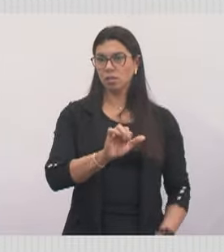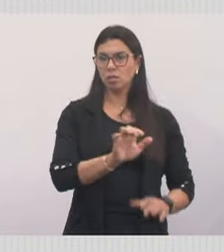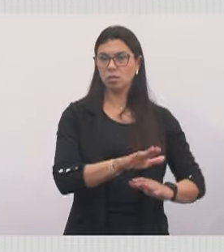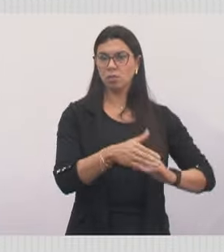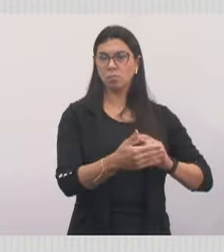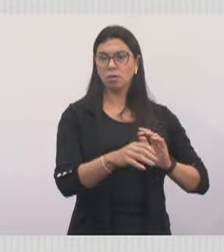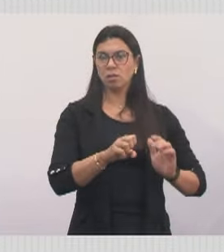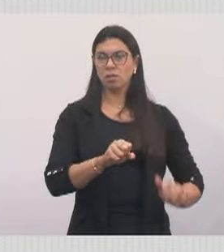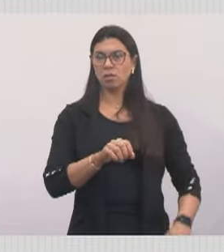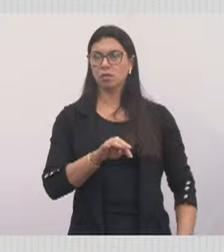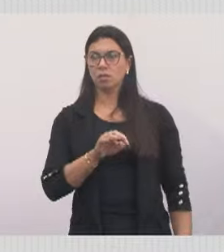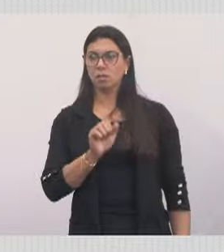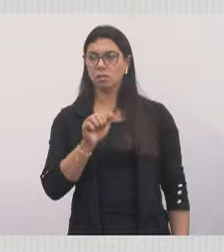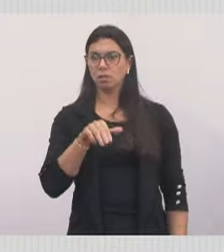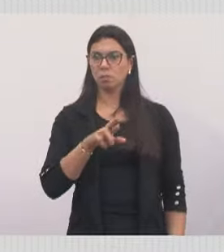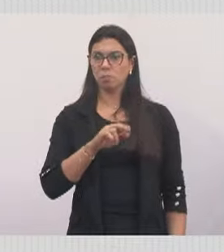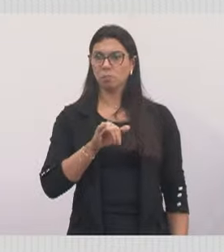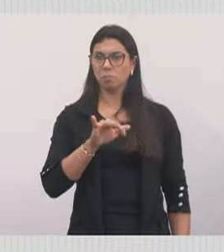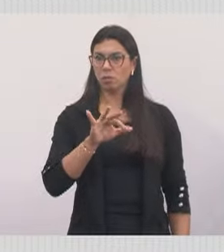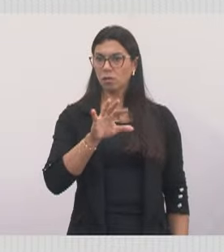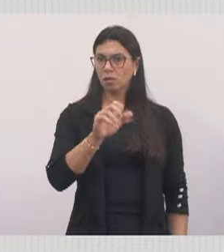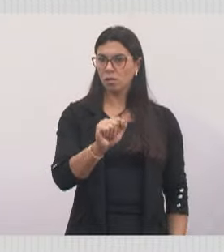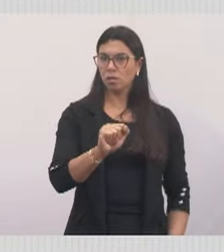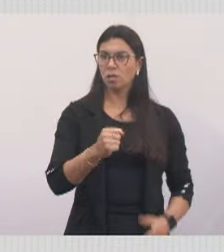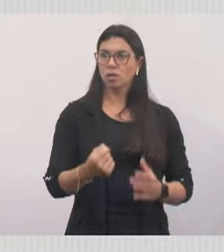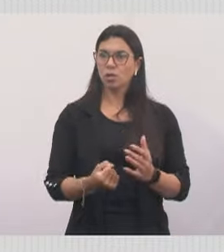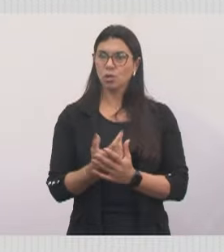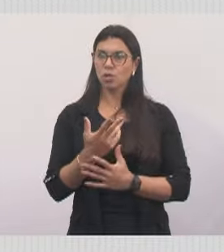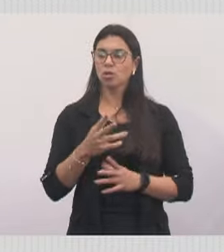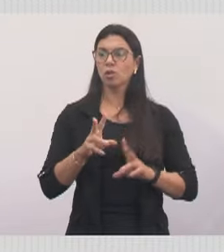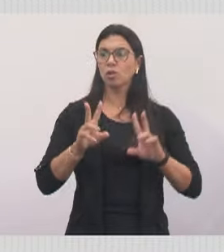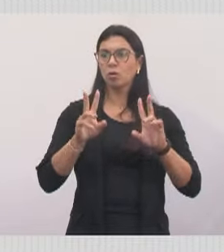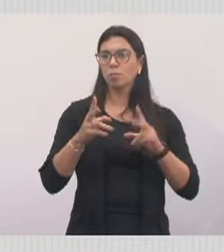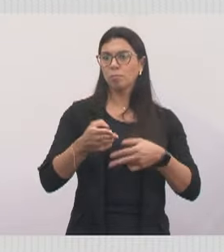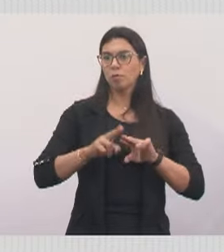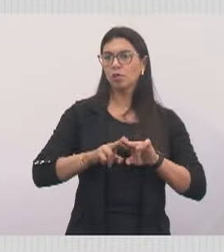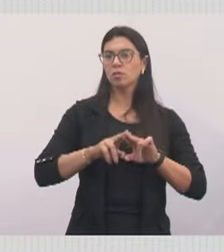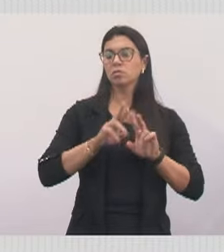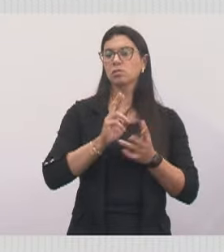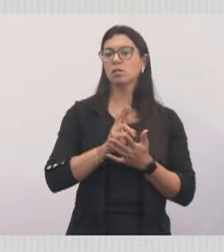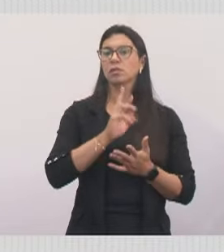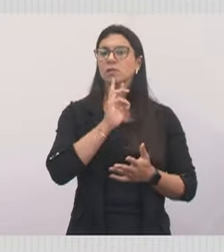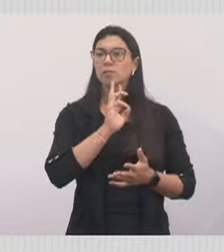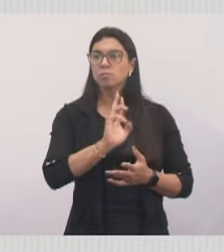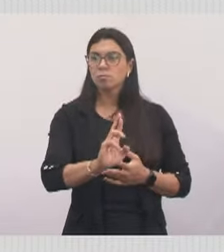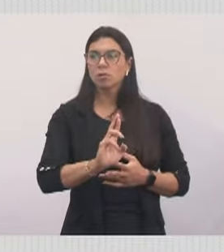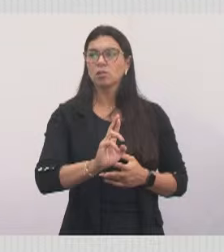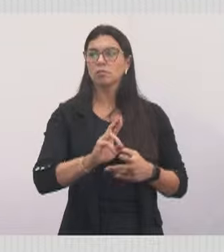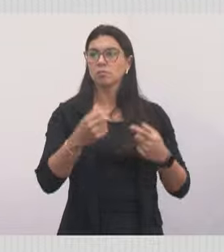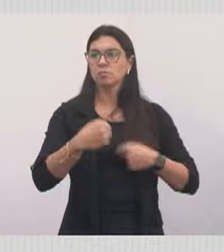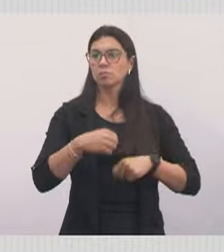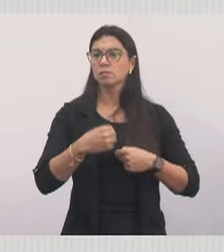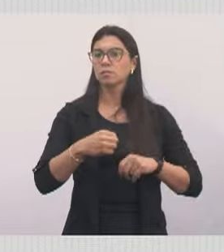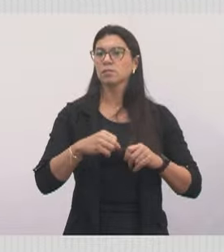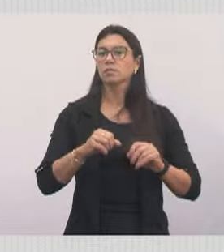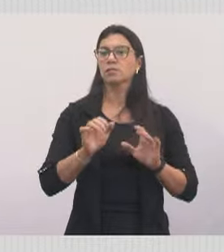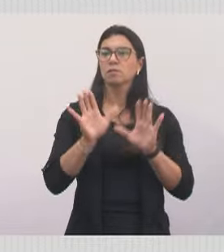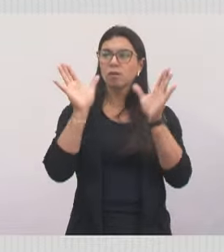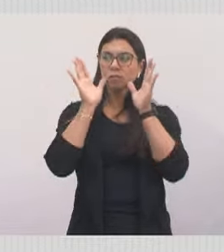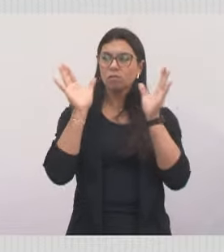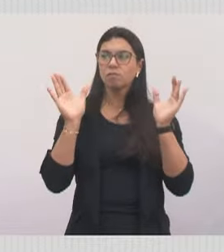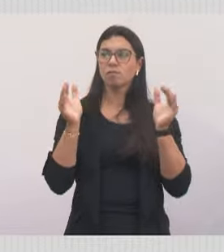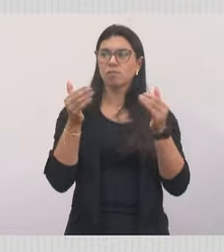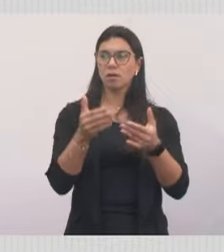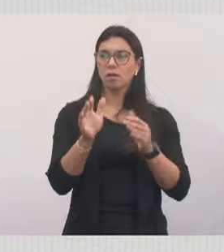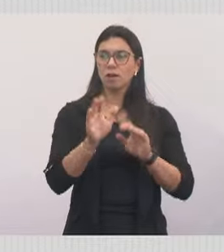Santa Maria, surgiu como resposta às necessidades das comunidades carentes, com foco especial na área